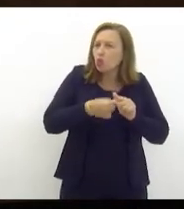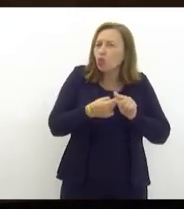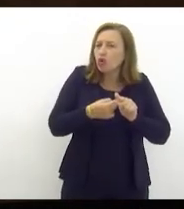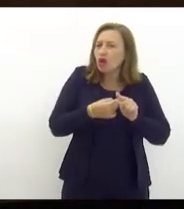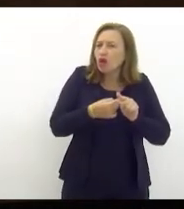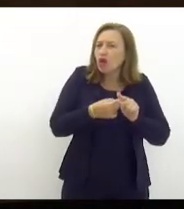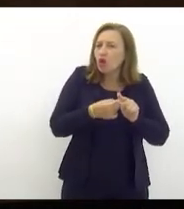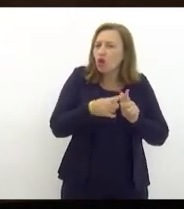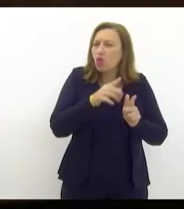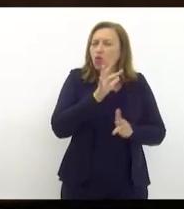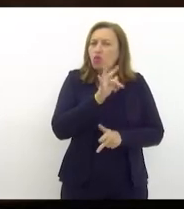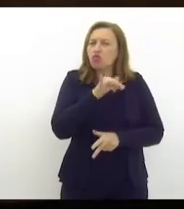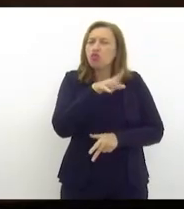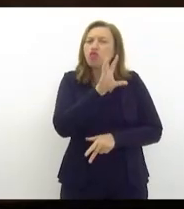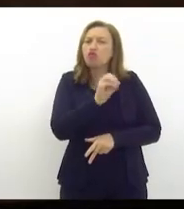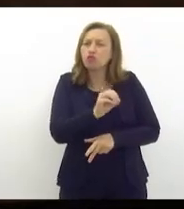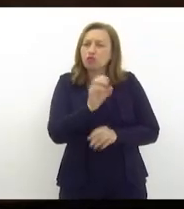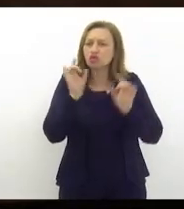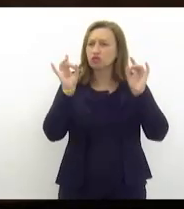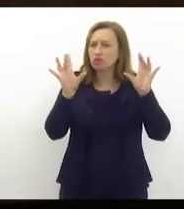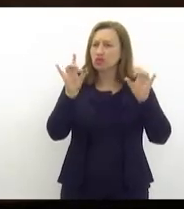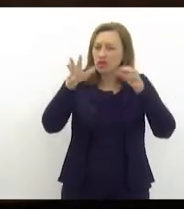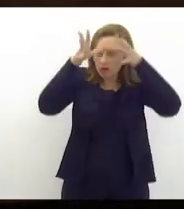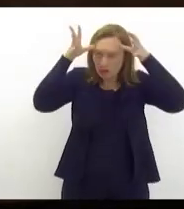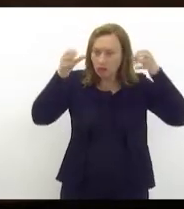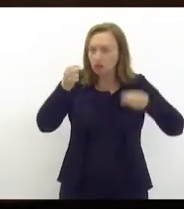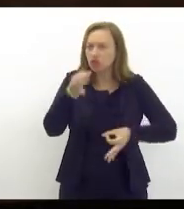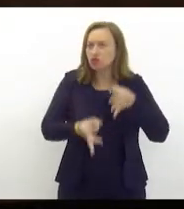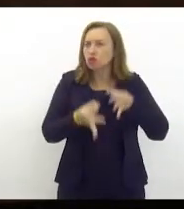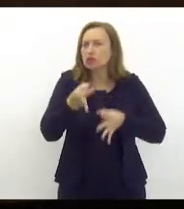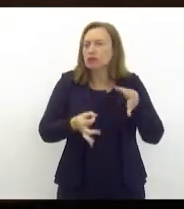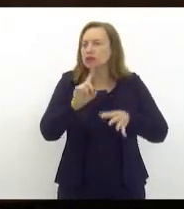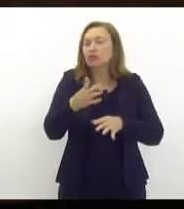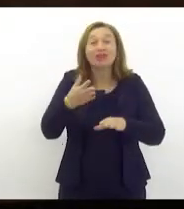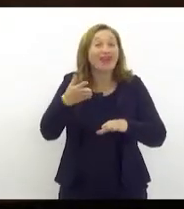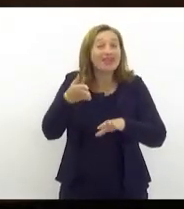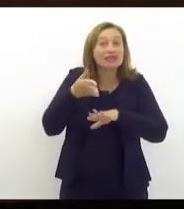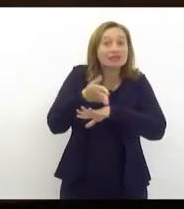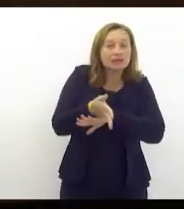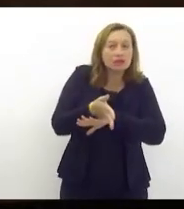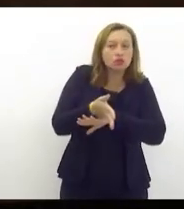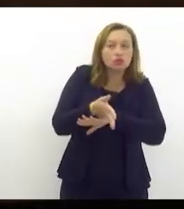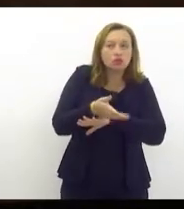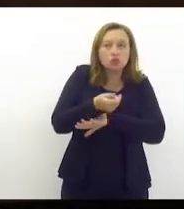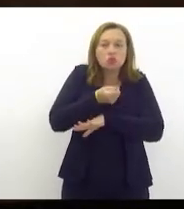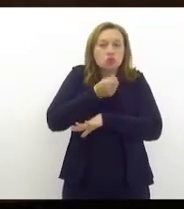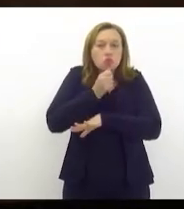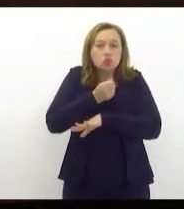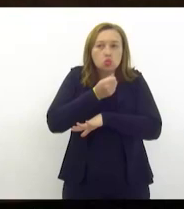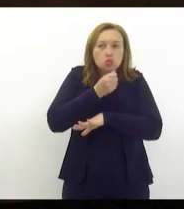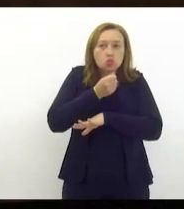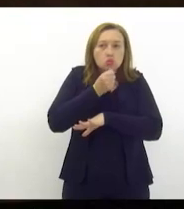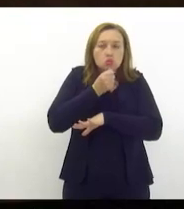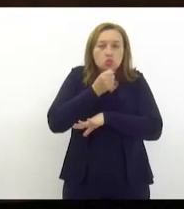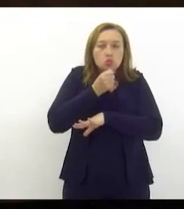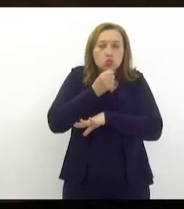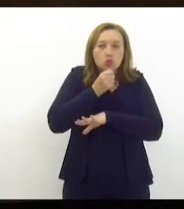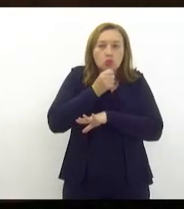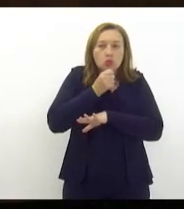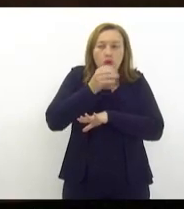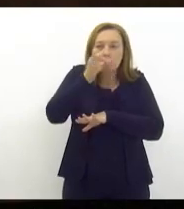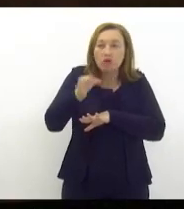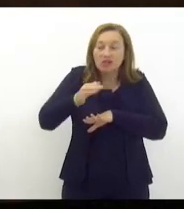Fundo Especial do Tribunal de Justiça, ele não está entrando em nenhum aumento percentual de